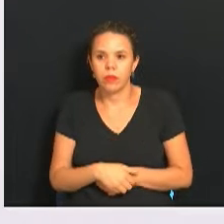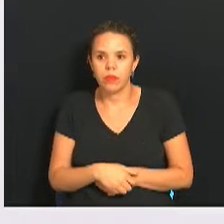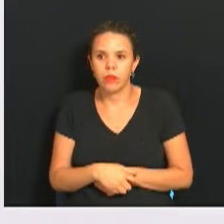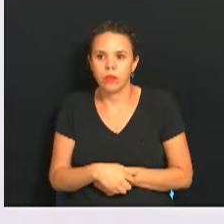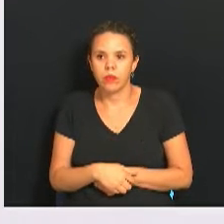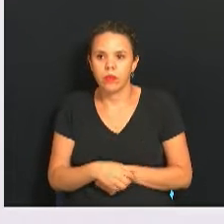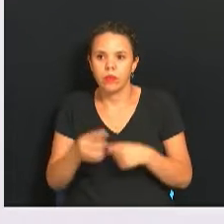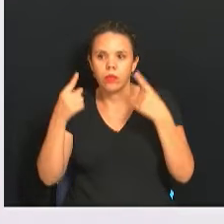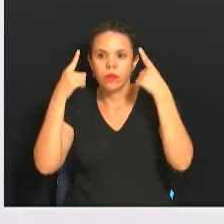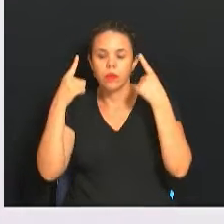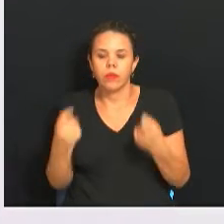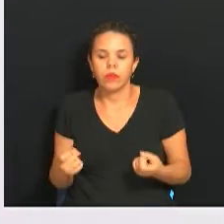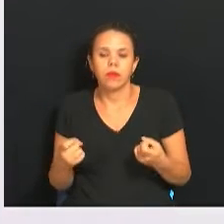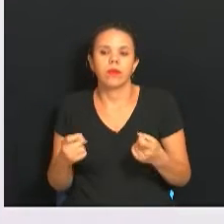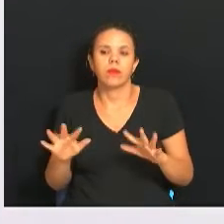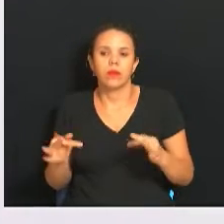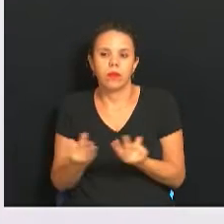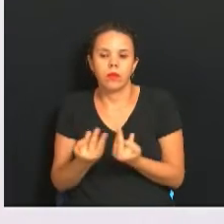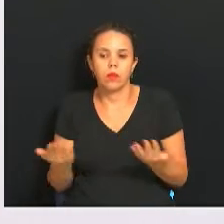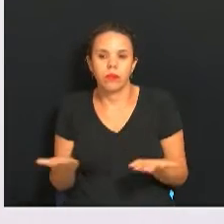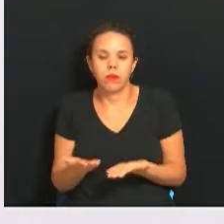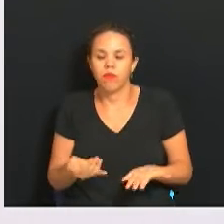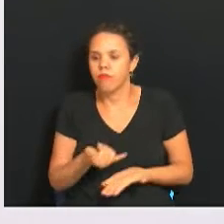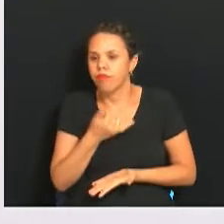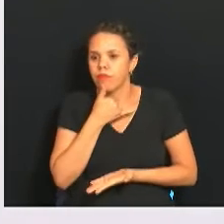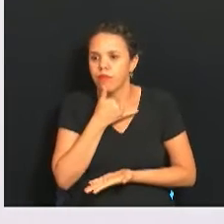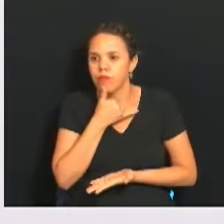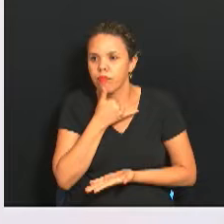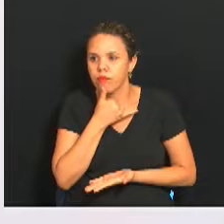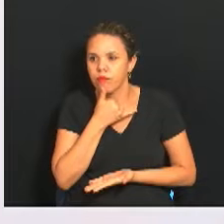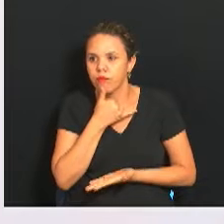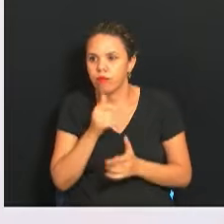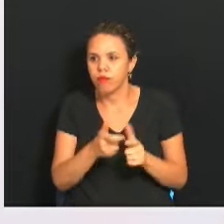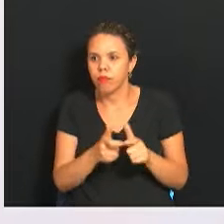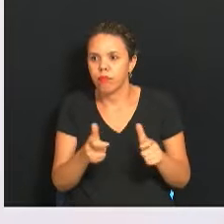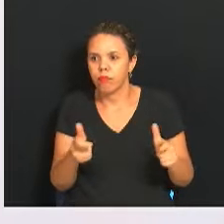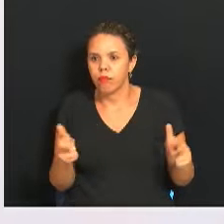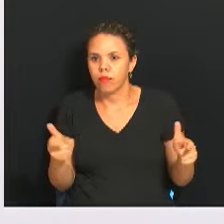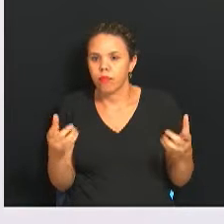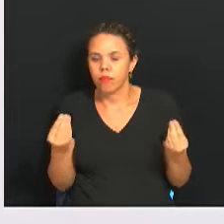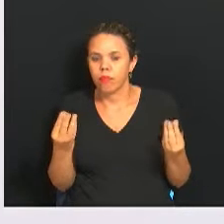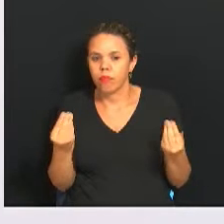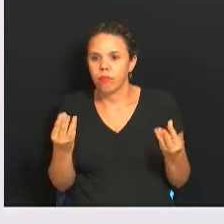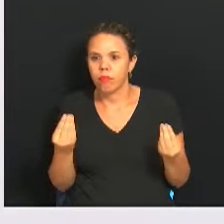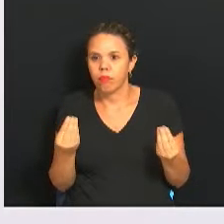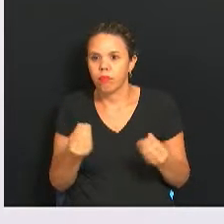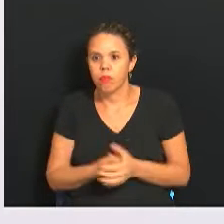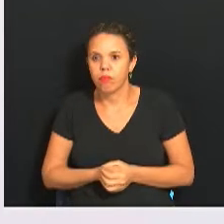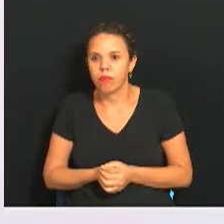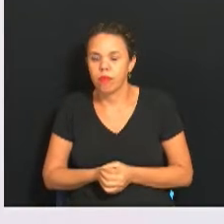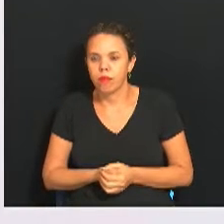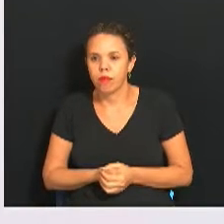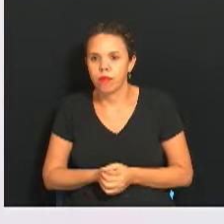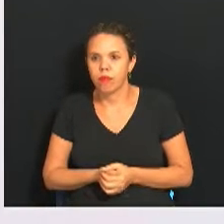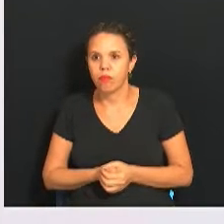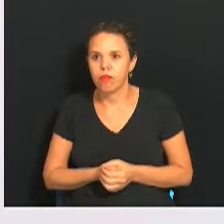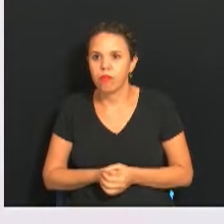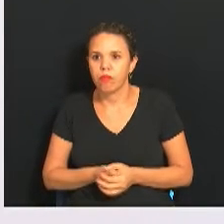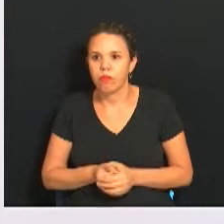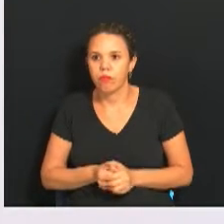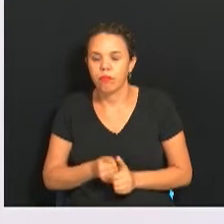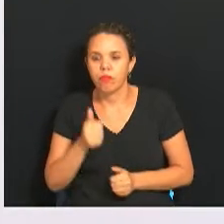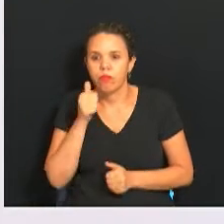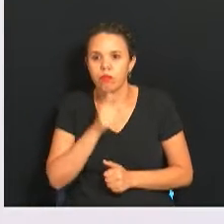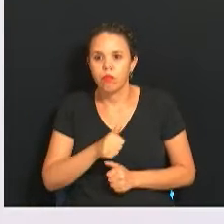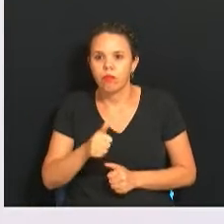violência doméstica. Hoje, infelizmente, houve um crescimento enorme em relação às mulheres